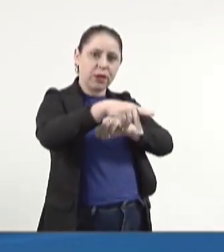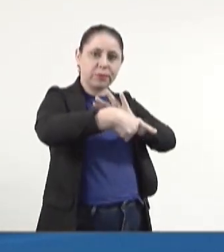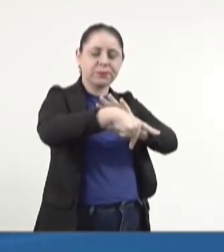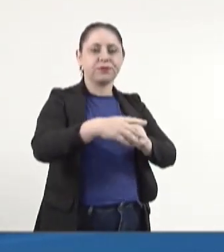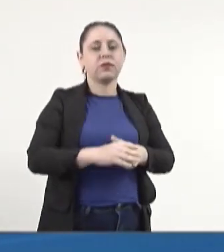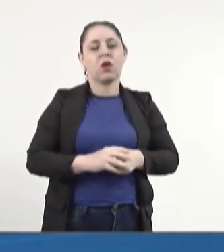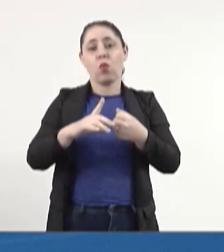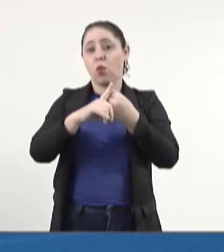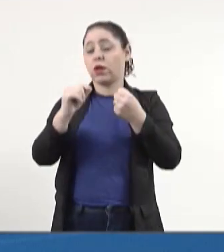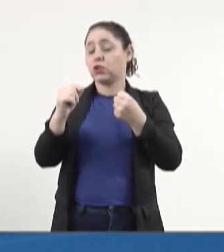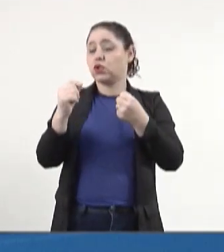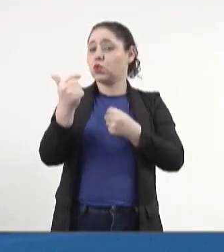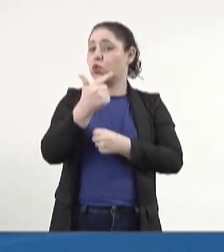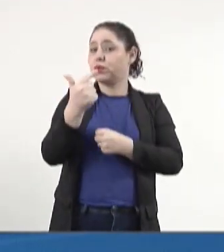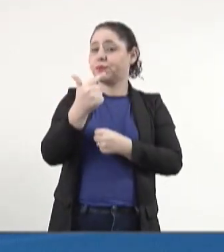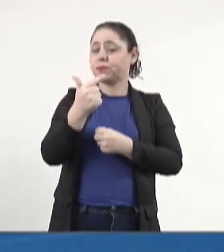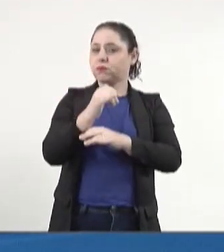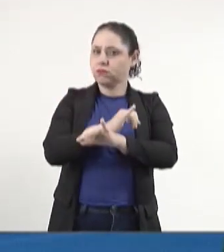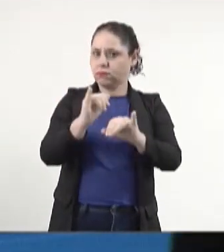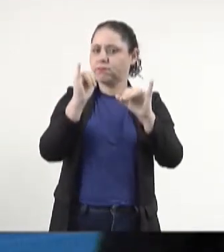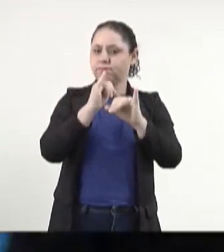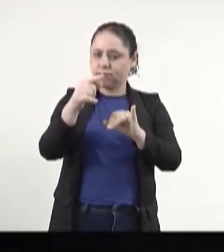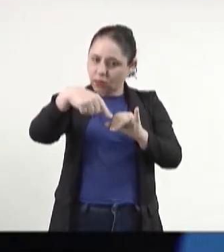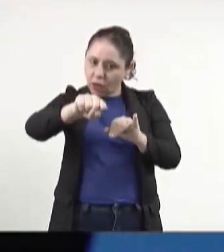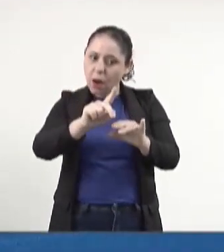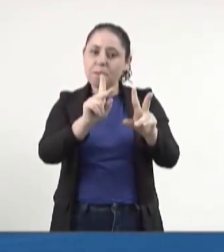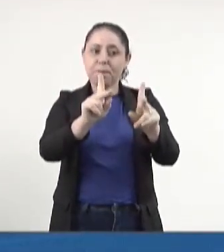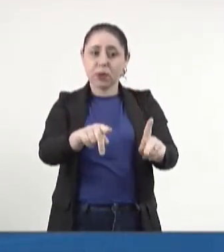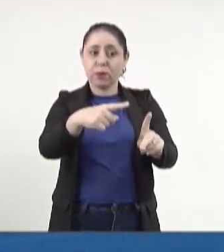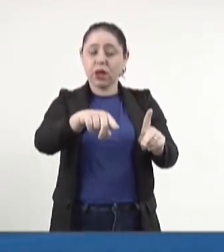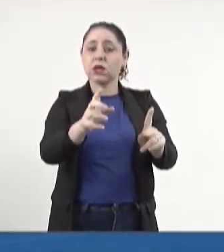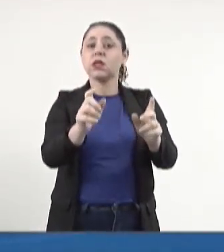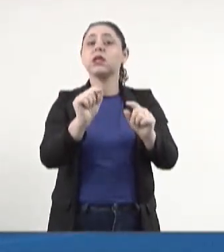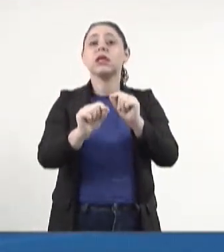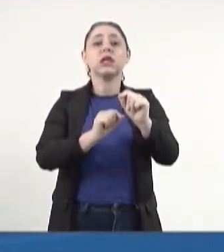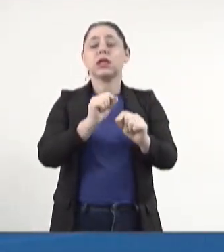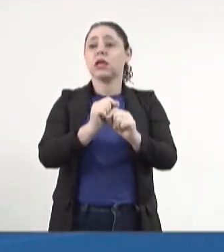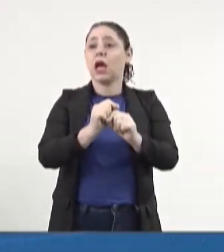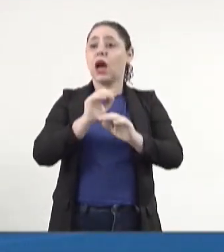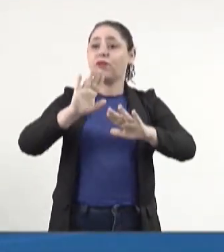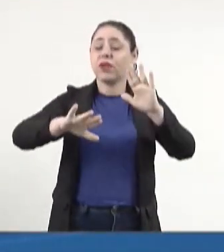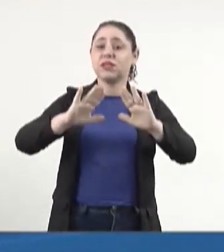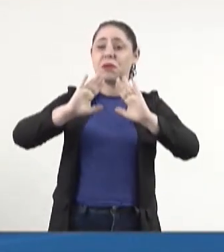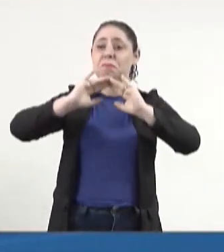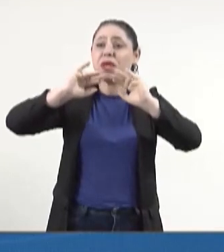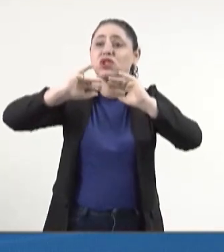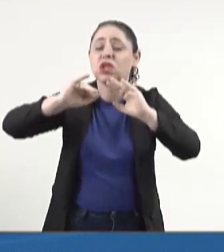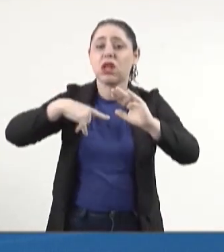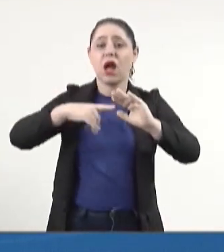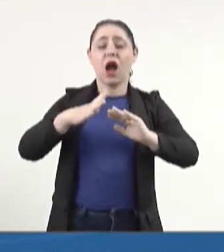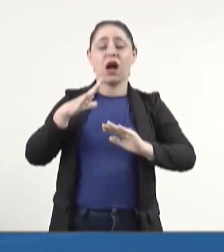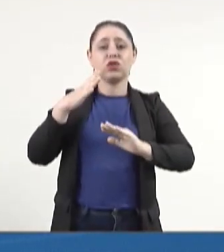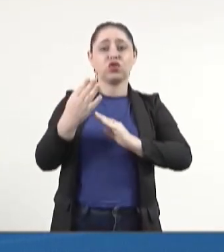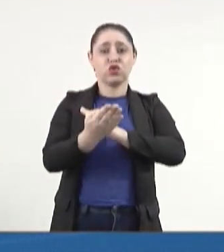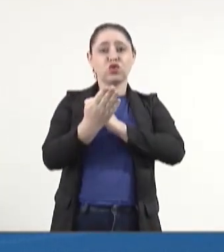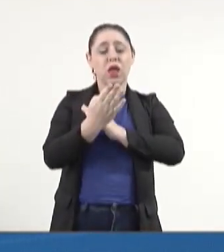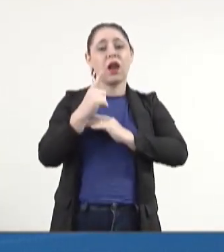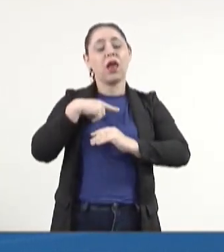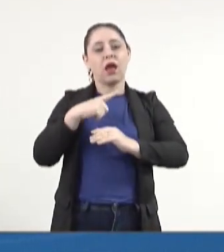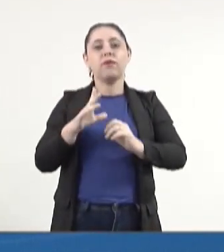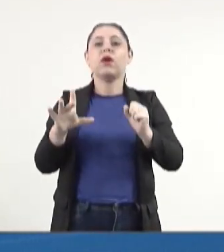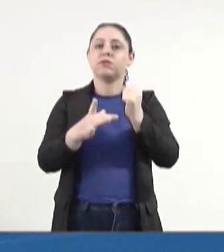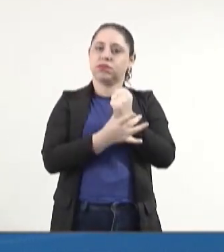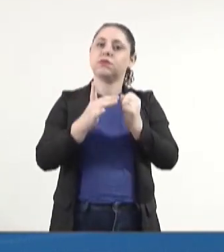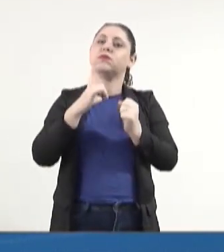Artigo 2. A campanha busca orientar e informar a população para que pedidos de socorro possam ser realizados de